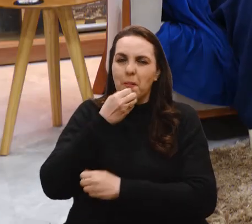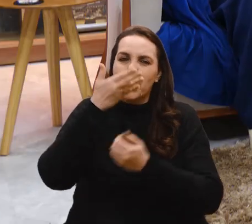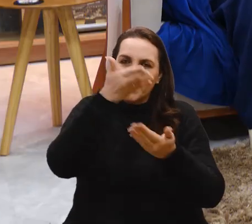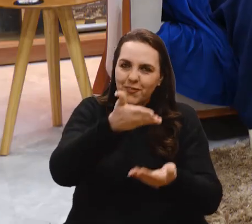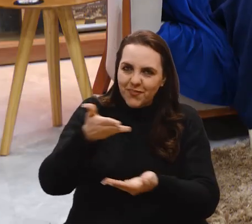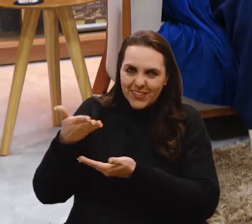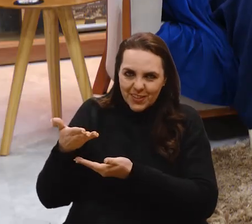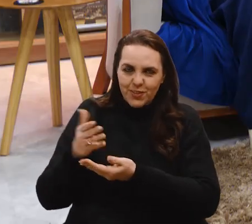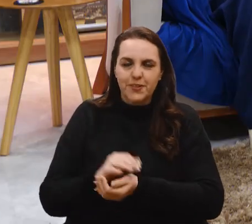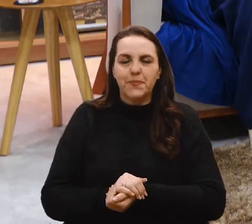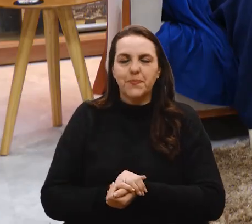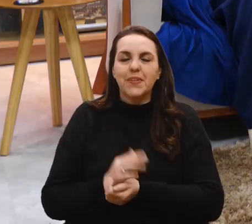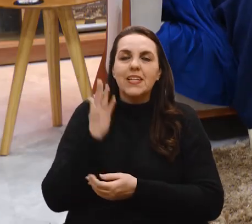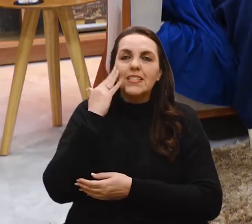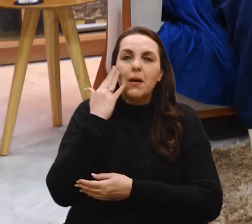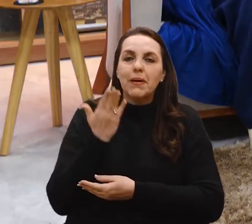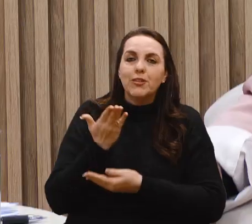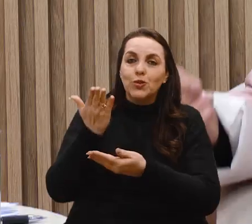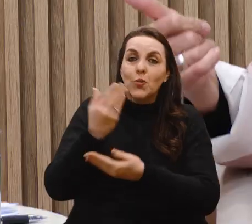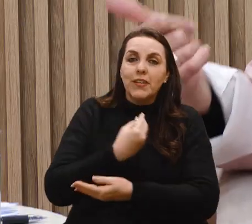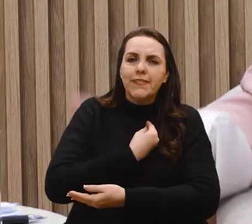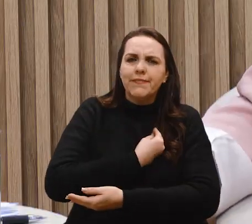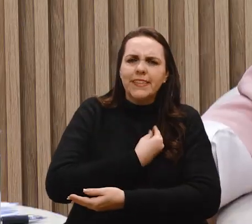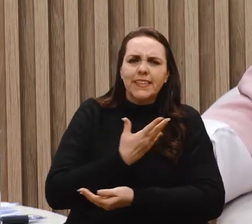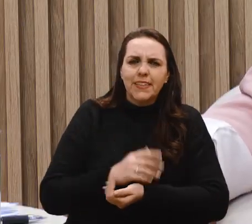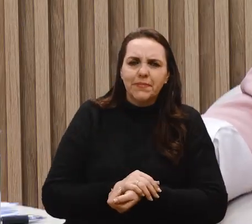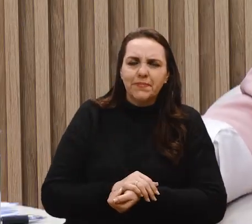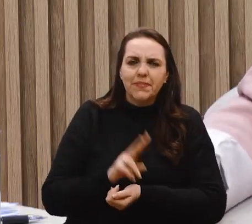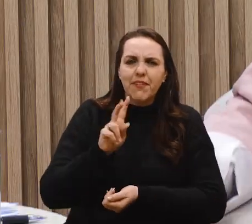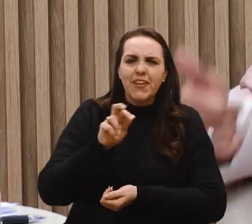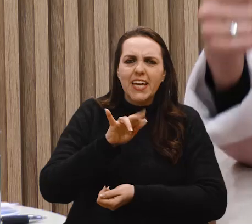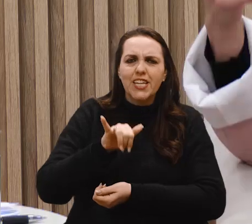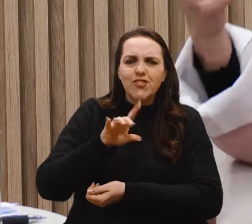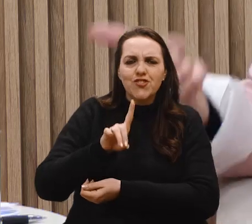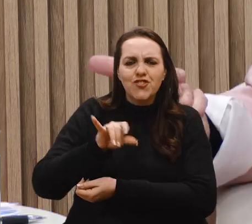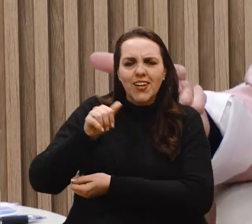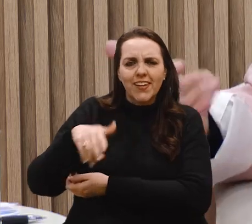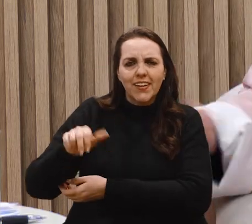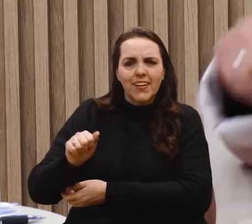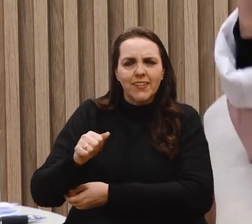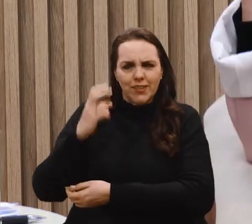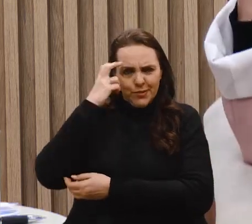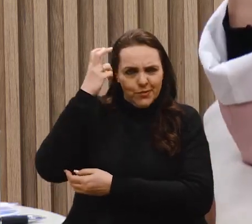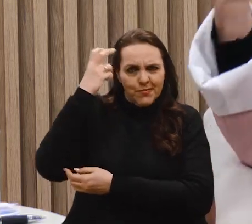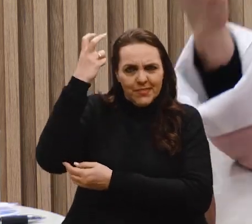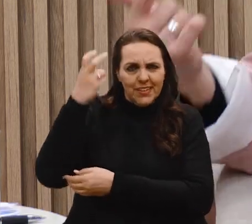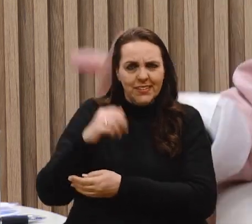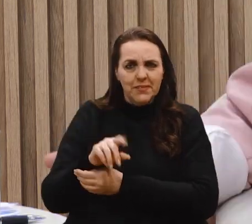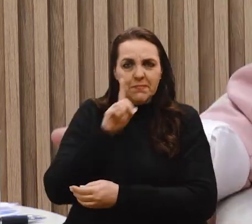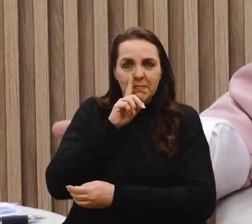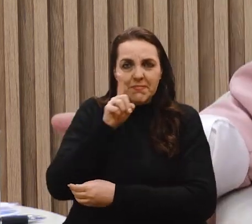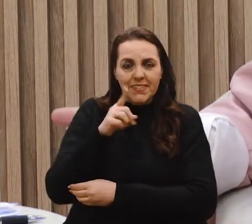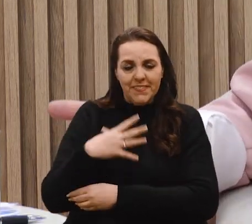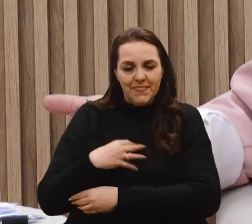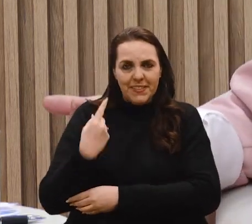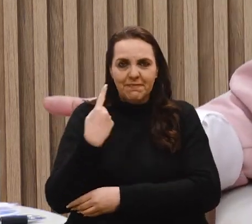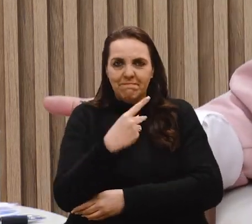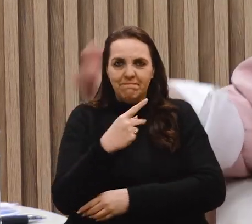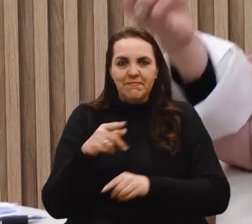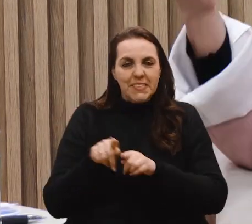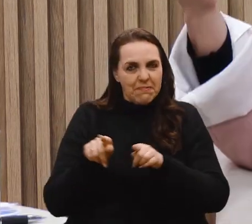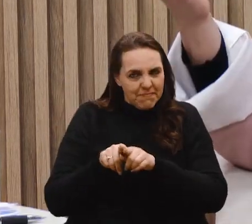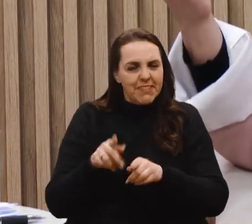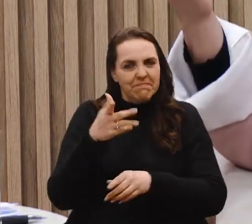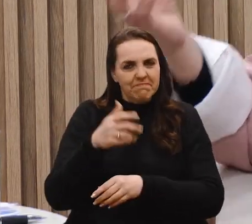E Veridiana, quero saber mesmo da sua vida. Superdotada, mãe e também com um filho